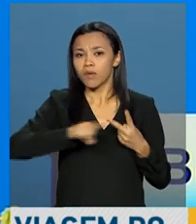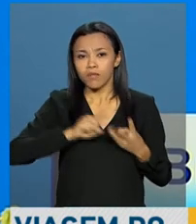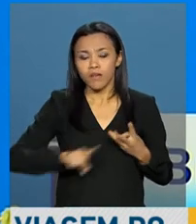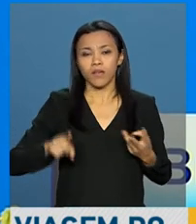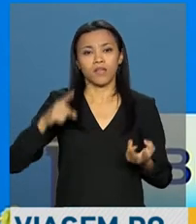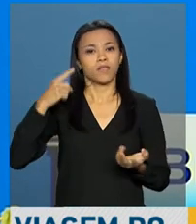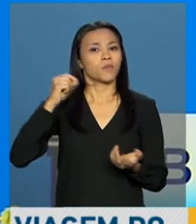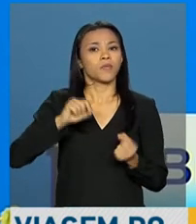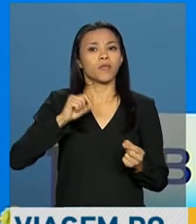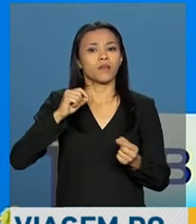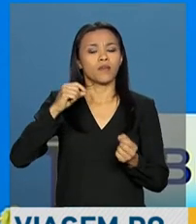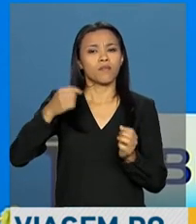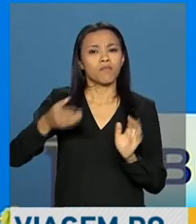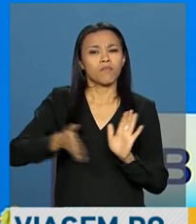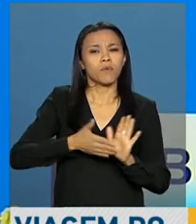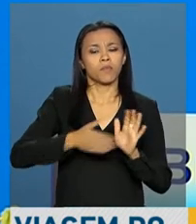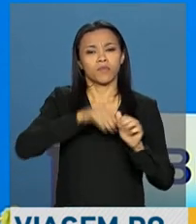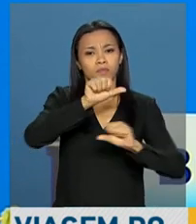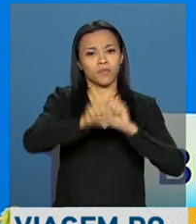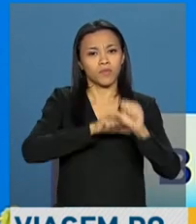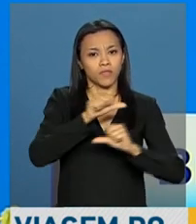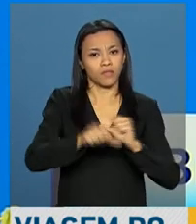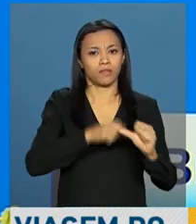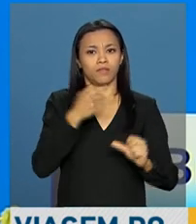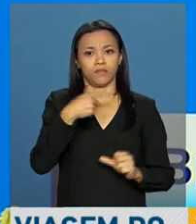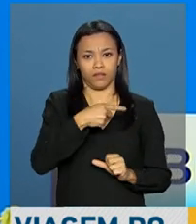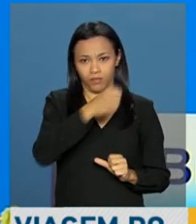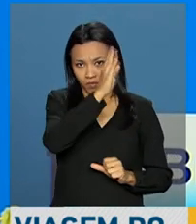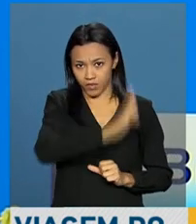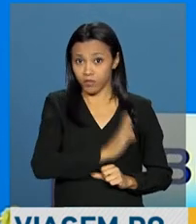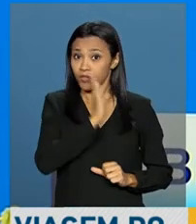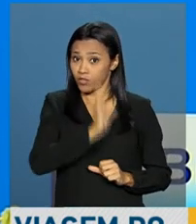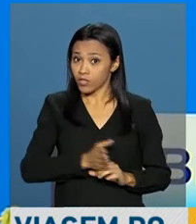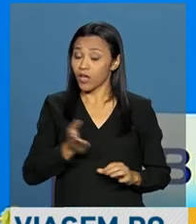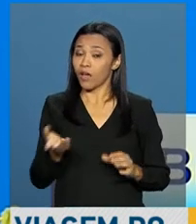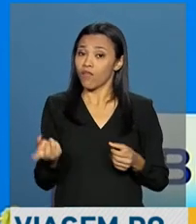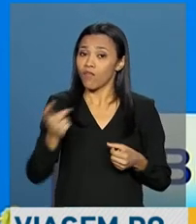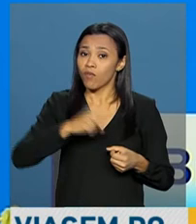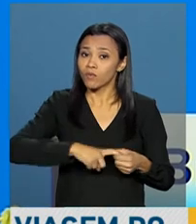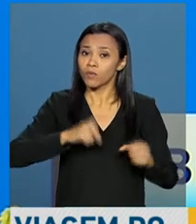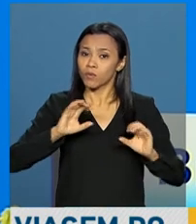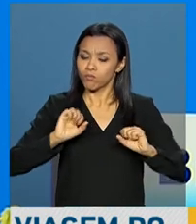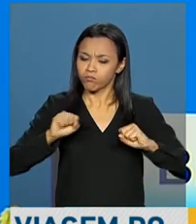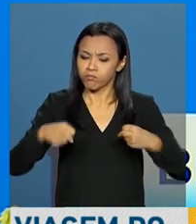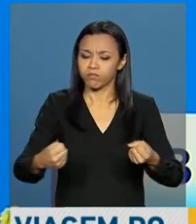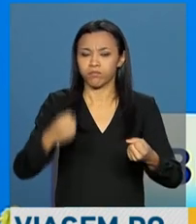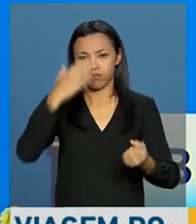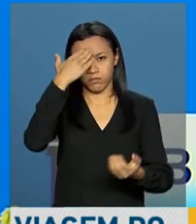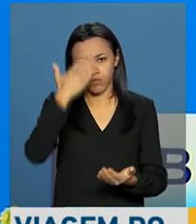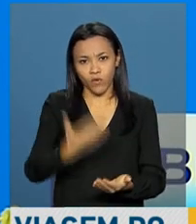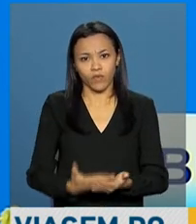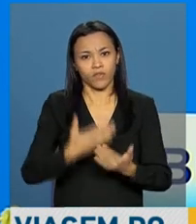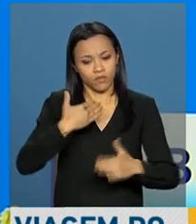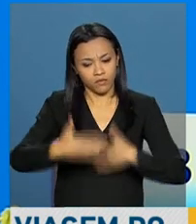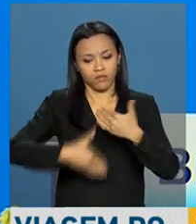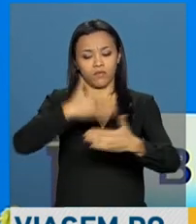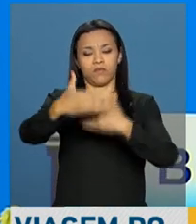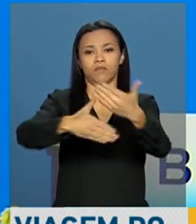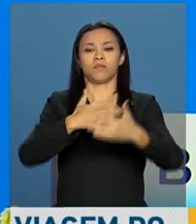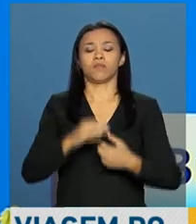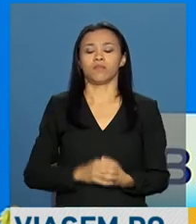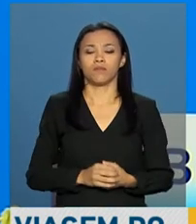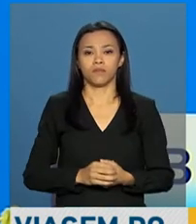reformas que já trouxe de volta a confiança e o crescimento. Para além